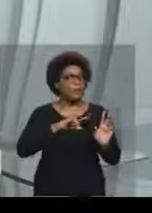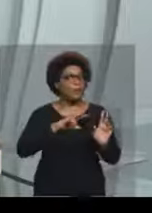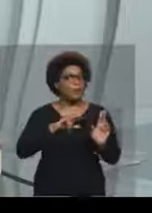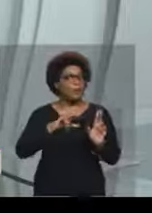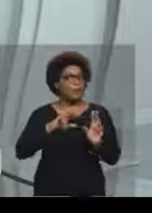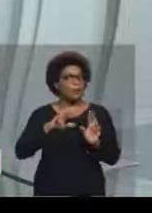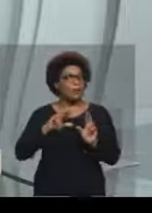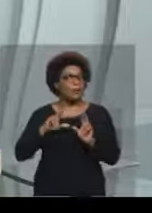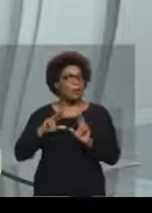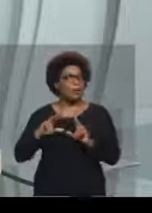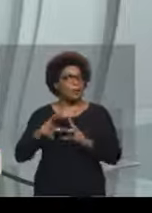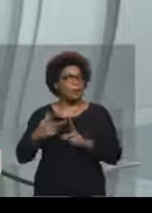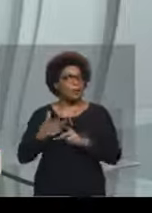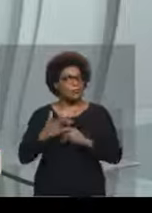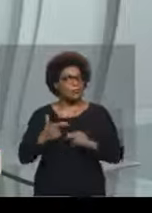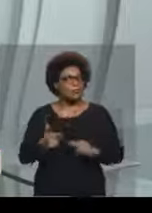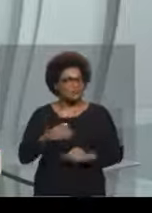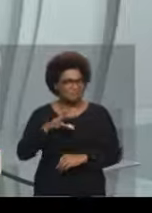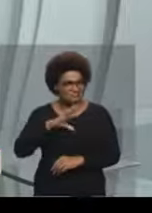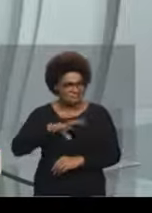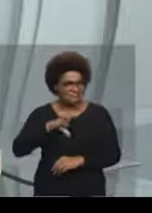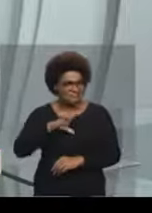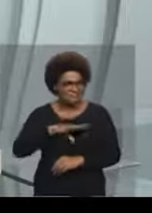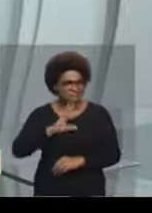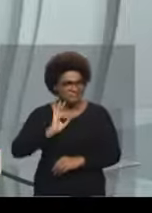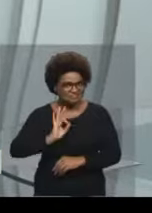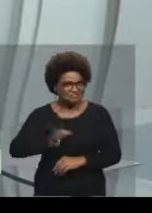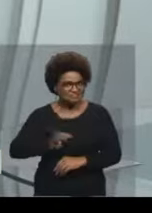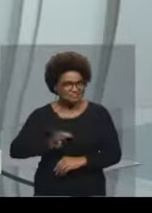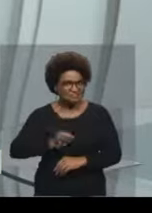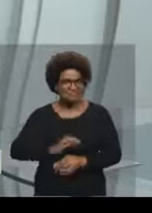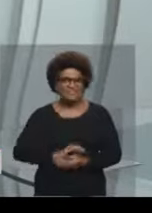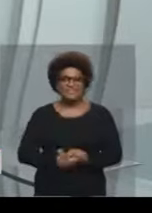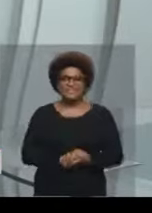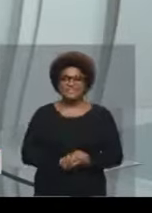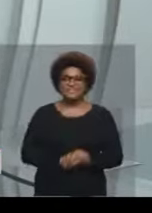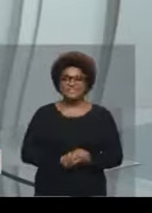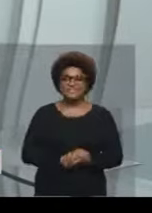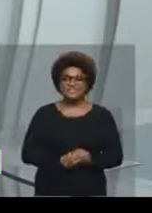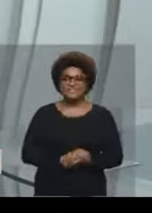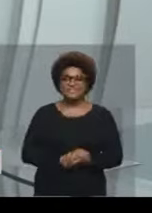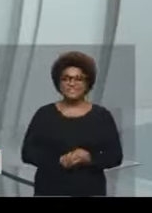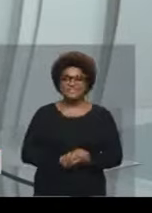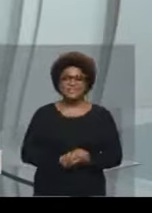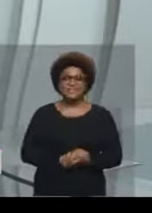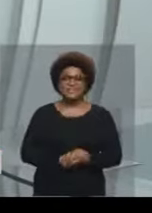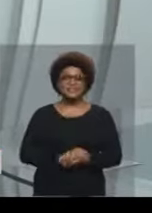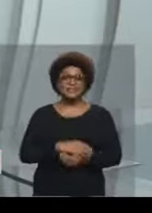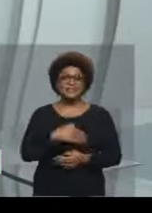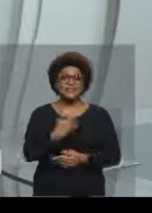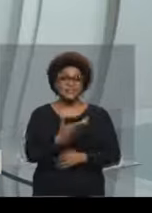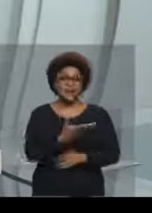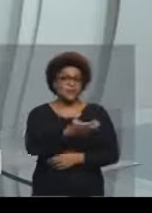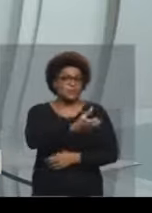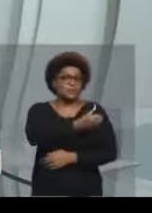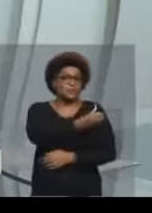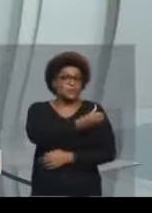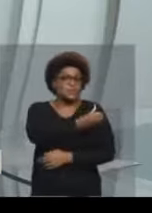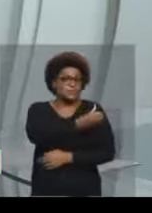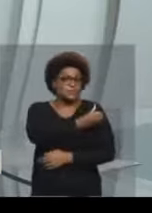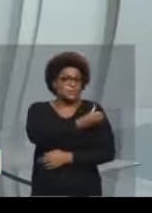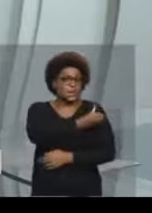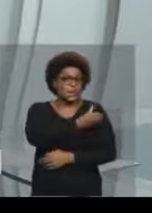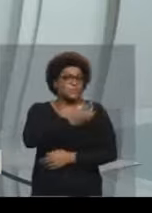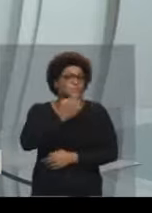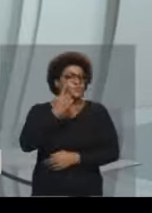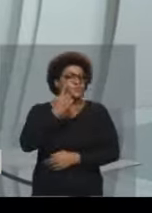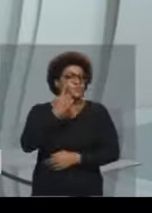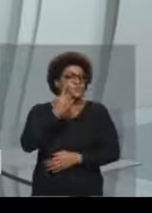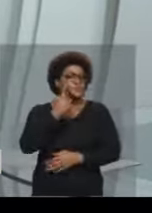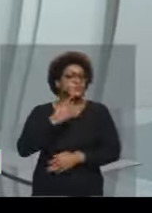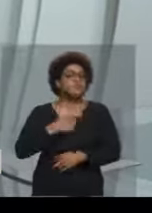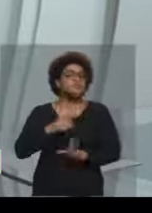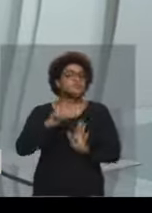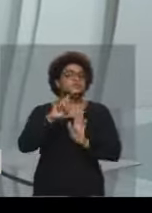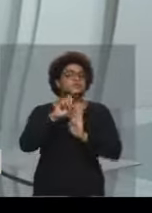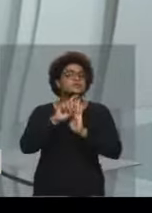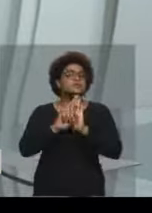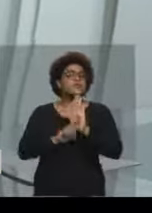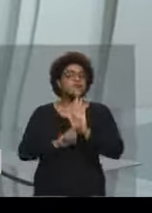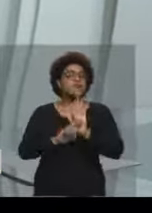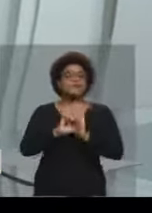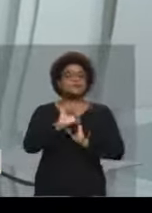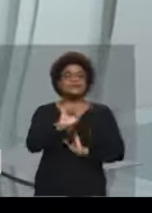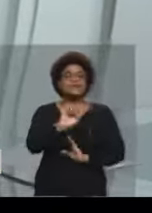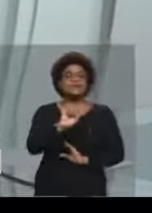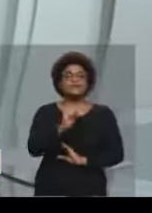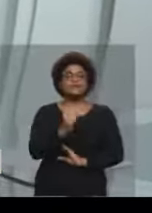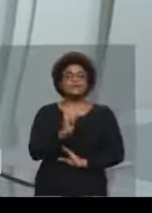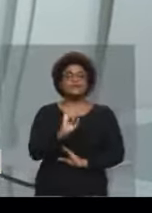de língua portuguesa. Então, vamos lá. Olha, no 6º ano nós vimos o texto instrucional.